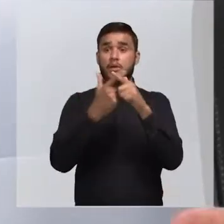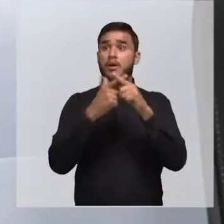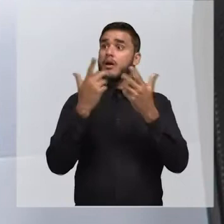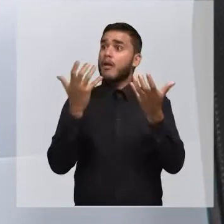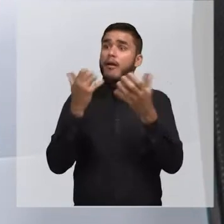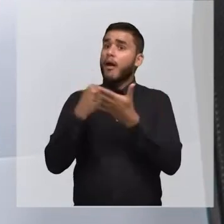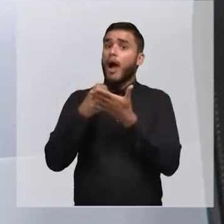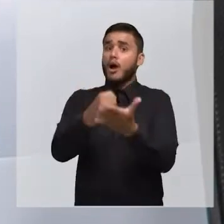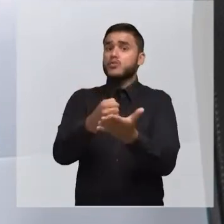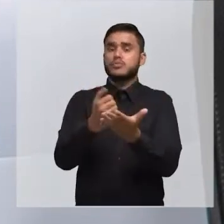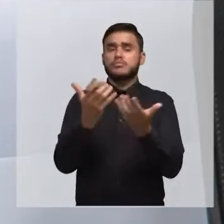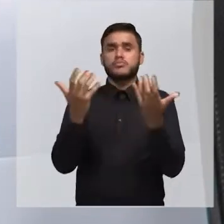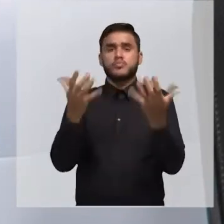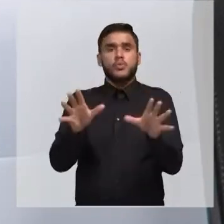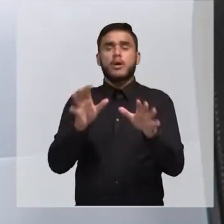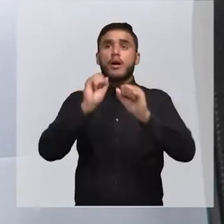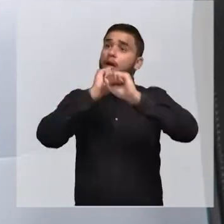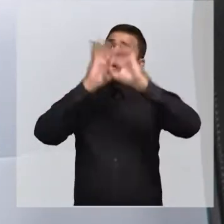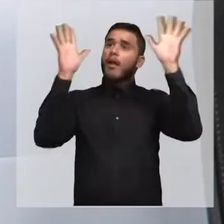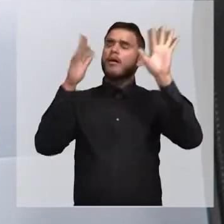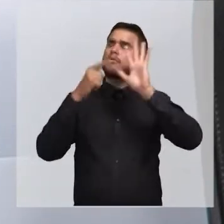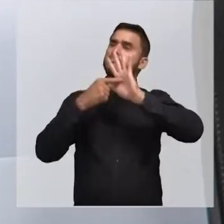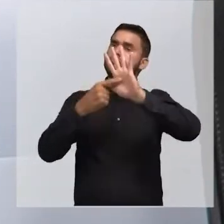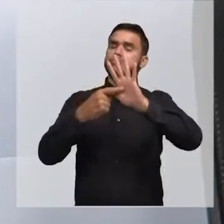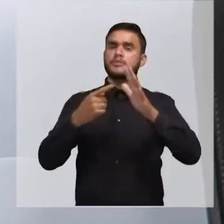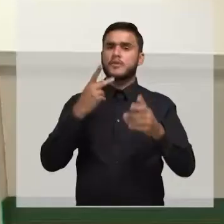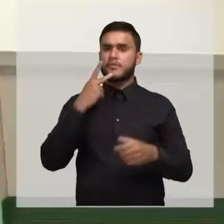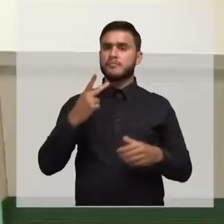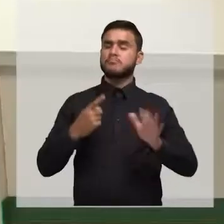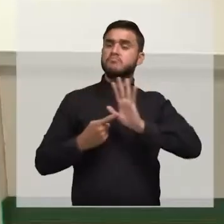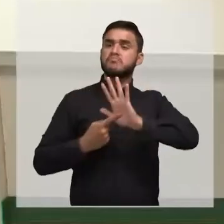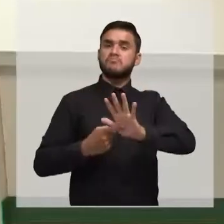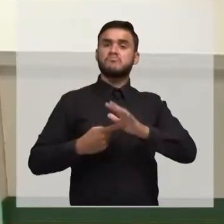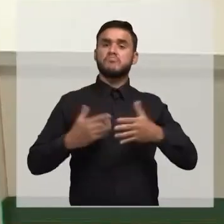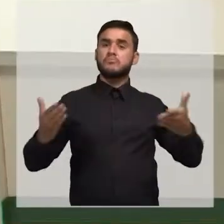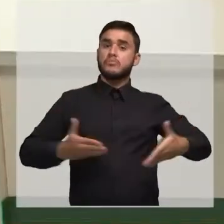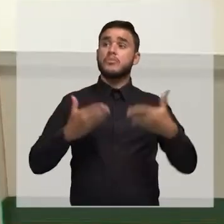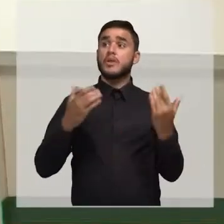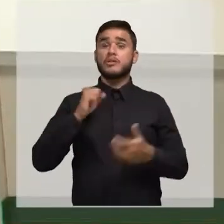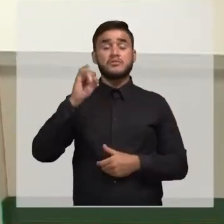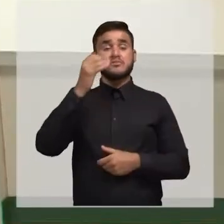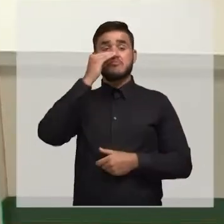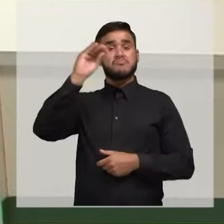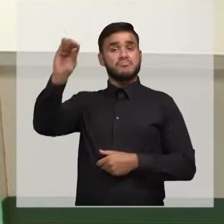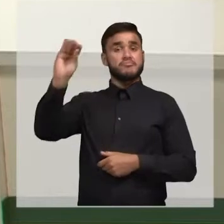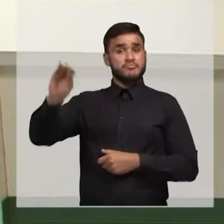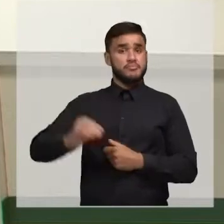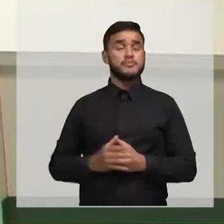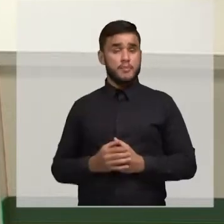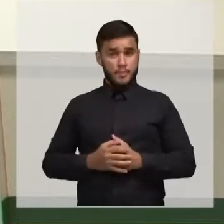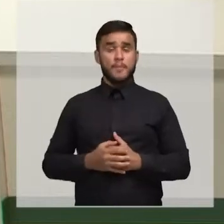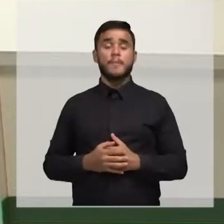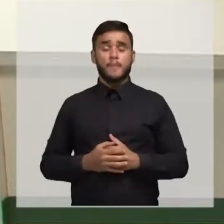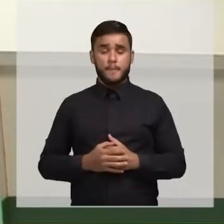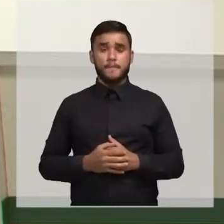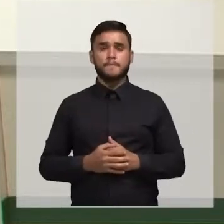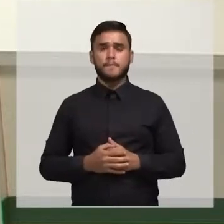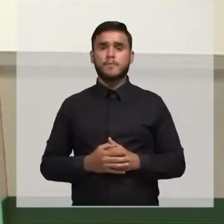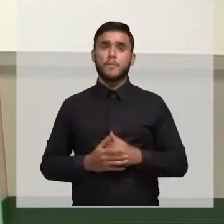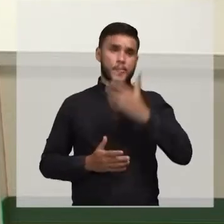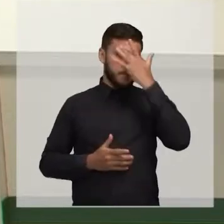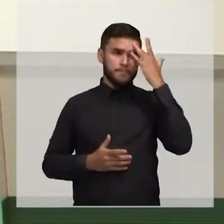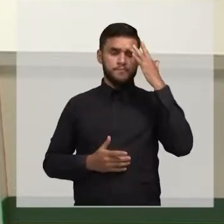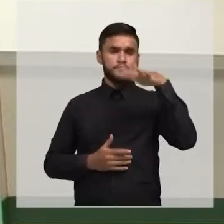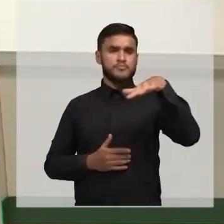qualquer fato. E também é para manter essa chama viva, ele está preso, né? Senão ele é esquecido, né, Luiz? Mas uma parte da população